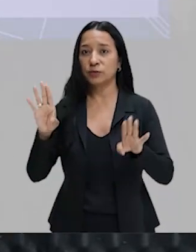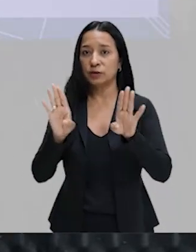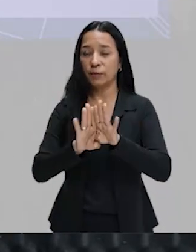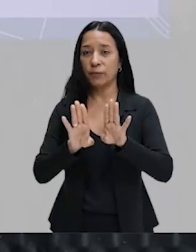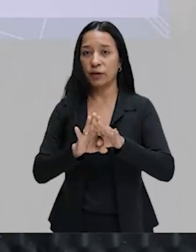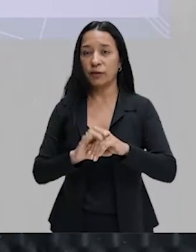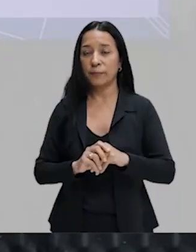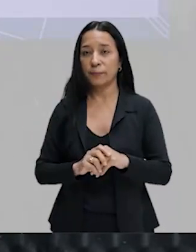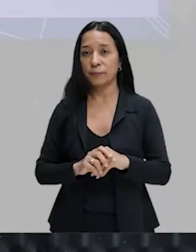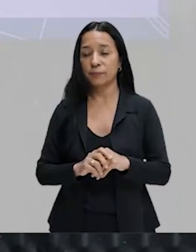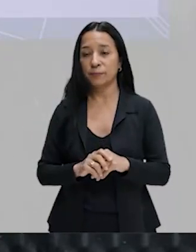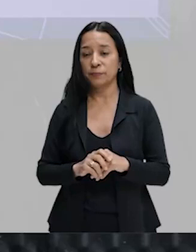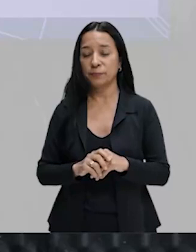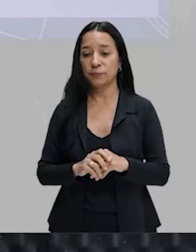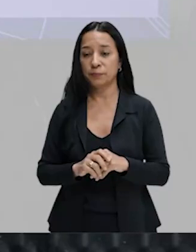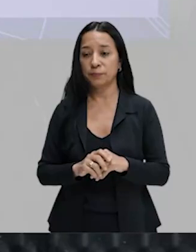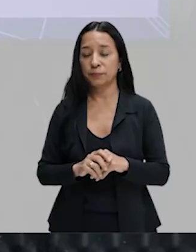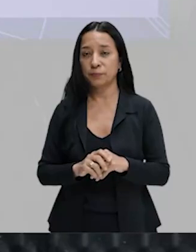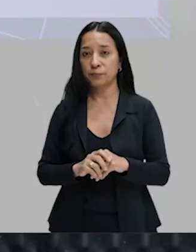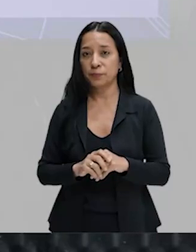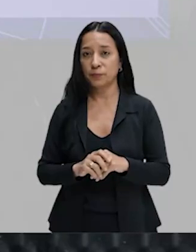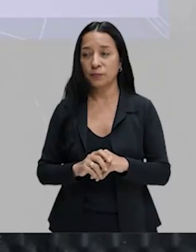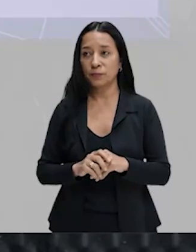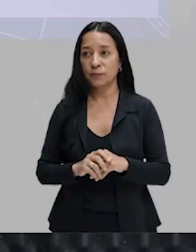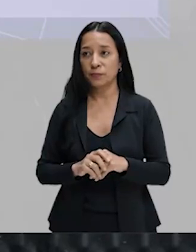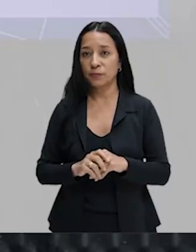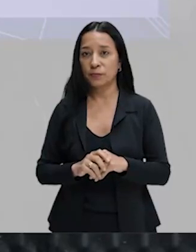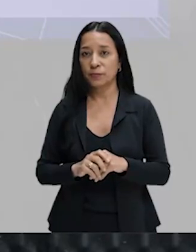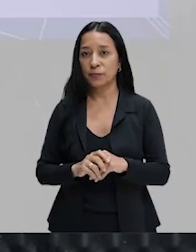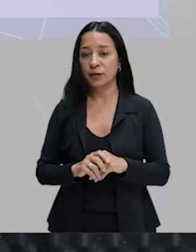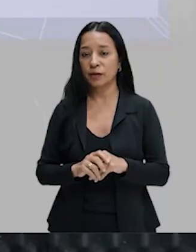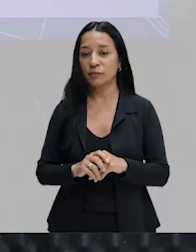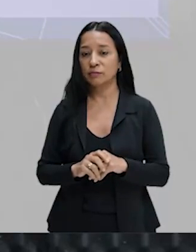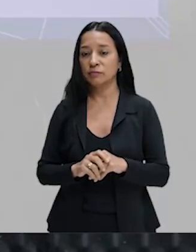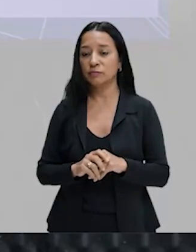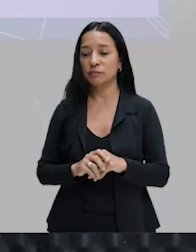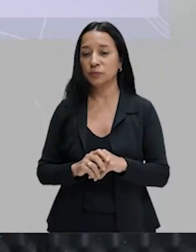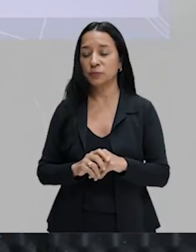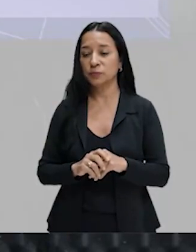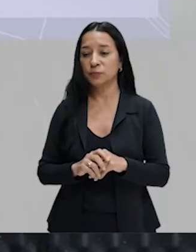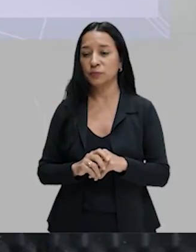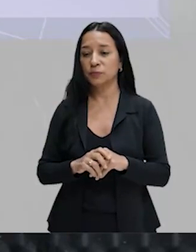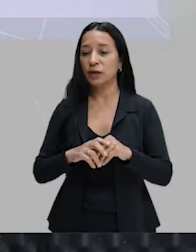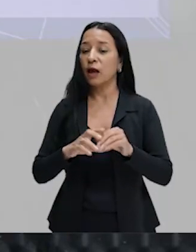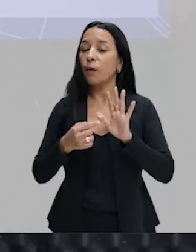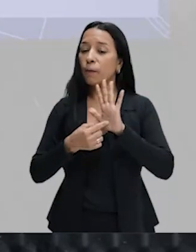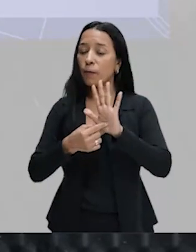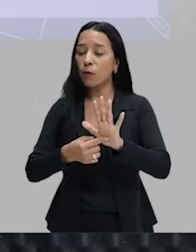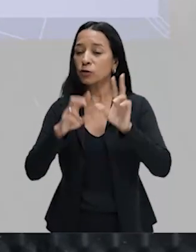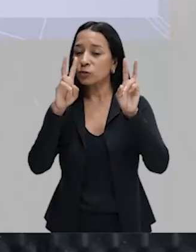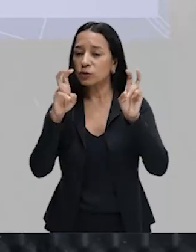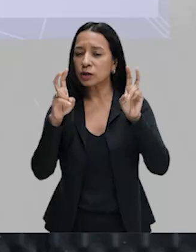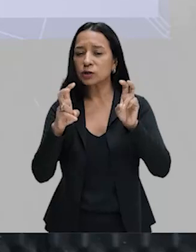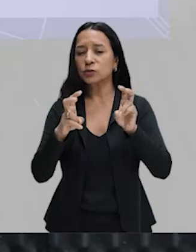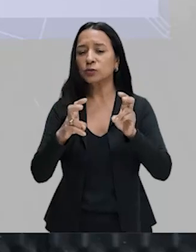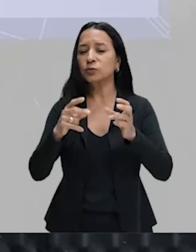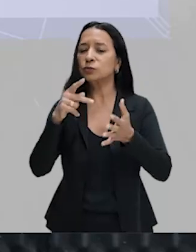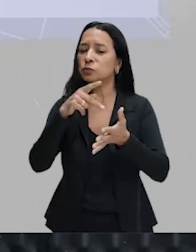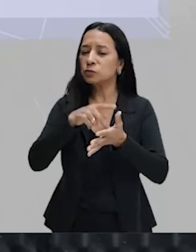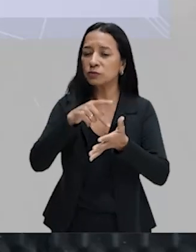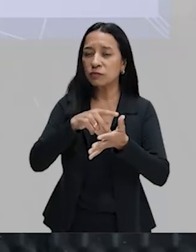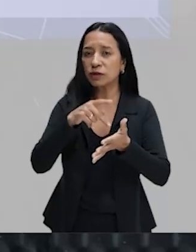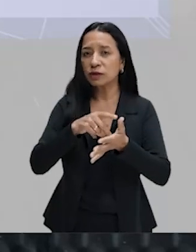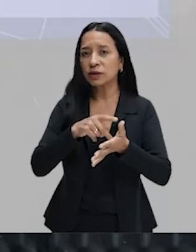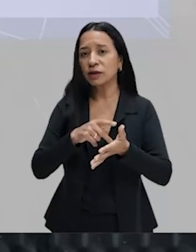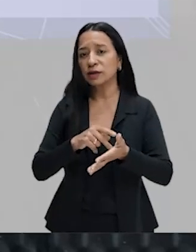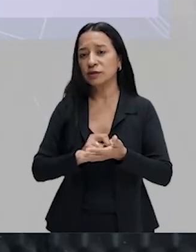se tratam os assuntos de forma mais real, de forma mais pés no chão, onde